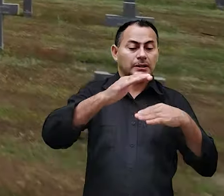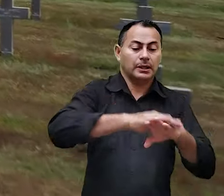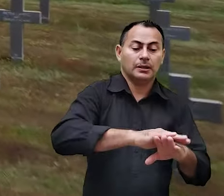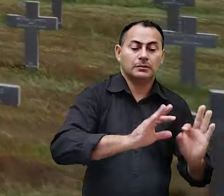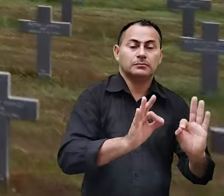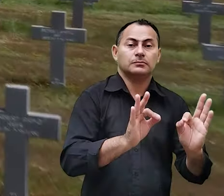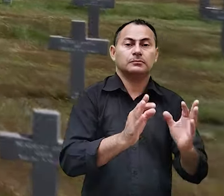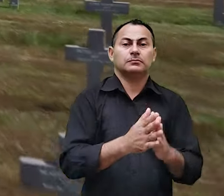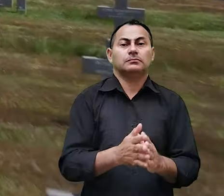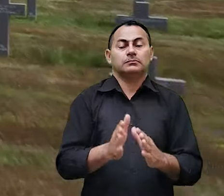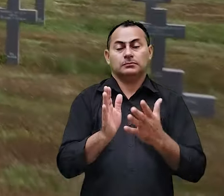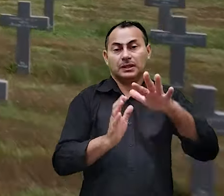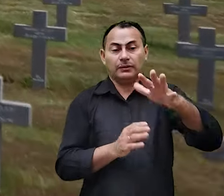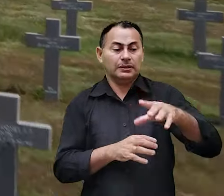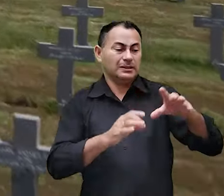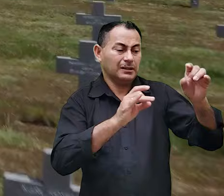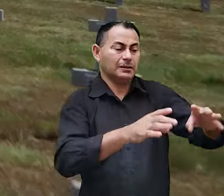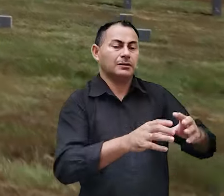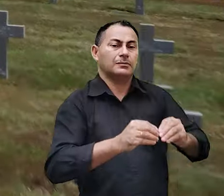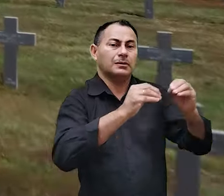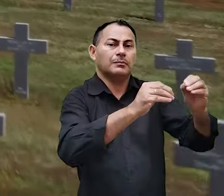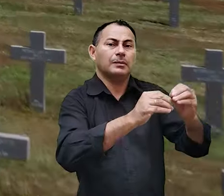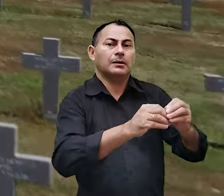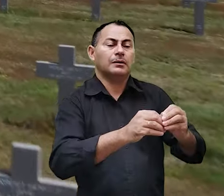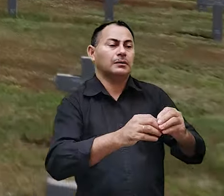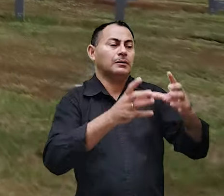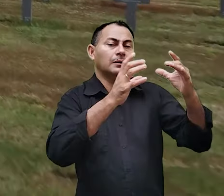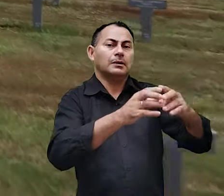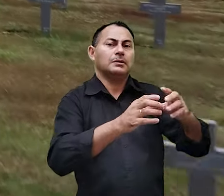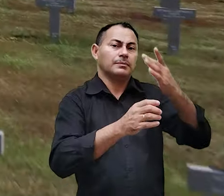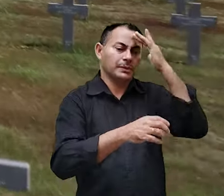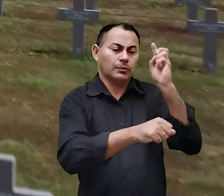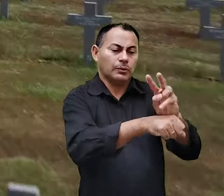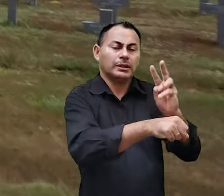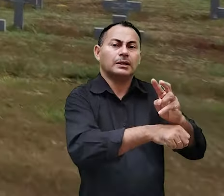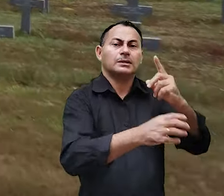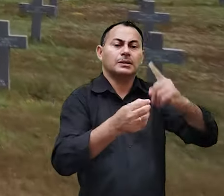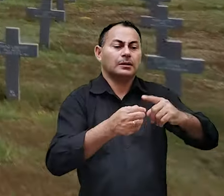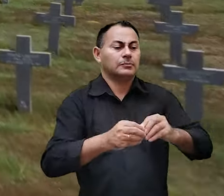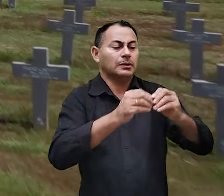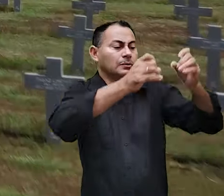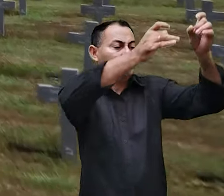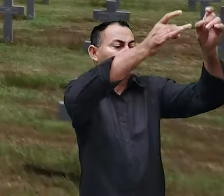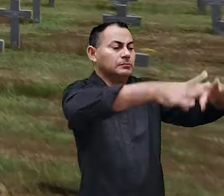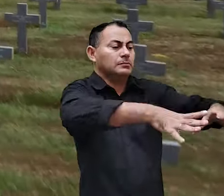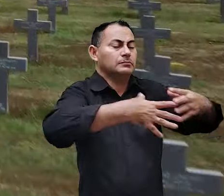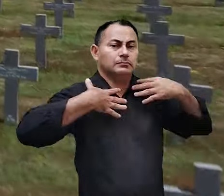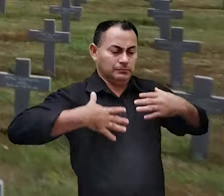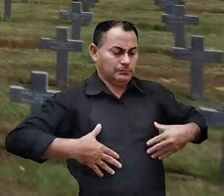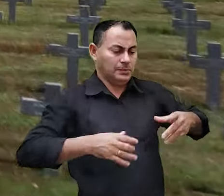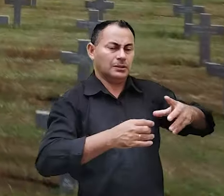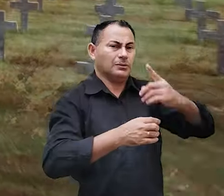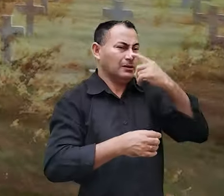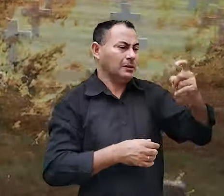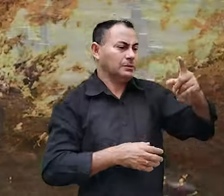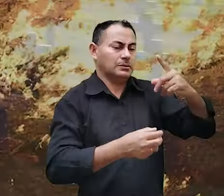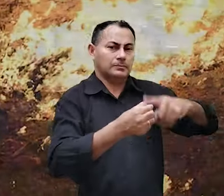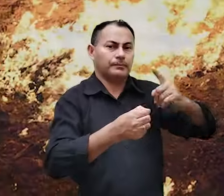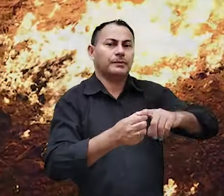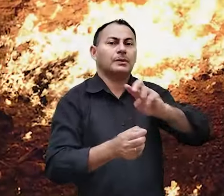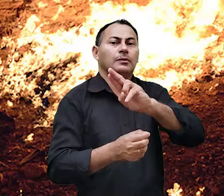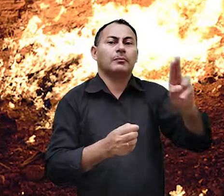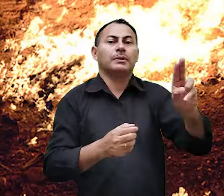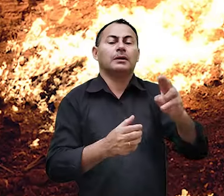e sequer foi enterrado. É provável que tenha sido recolhido pelo departamento sanitário da cidade, que jogou sua carcaça